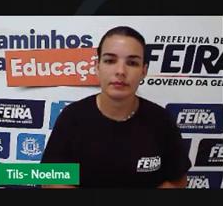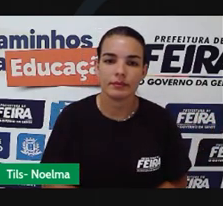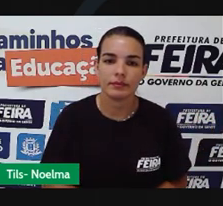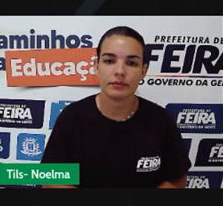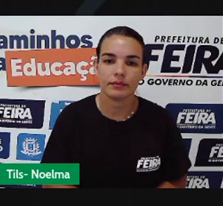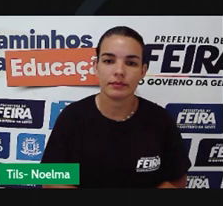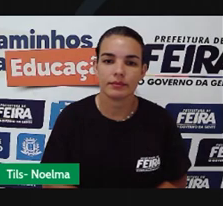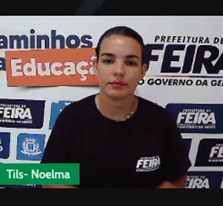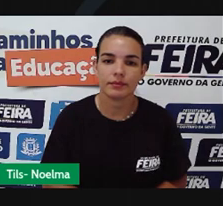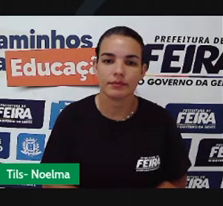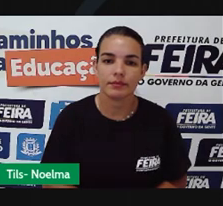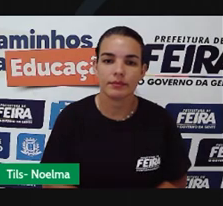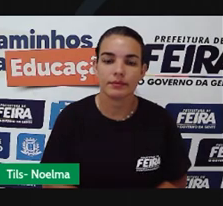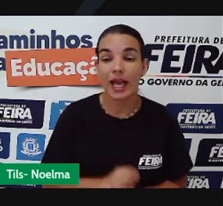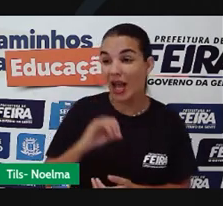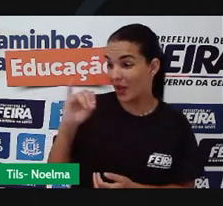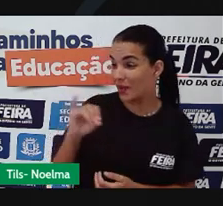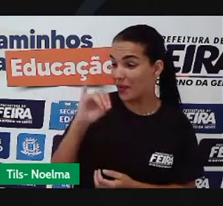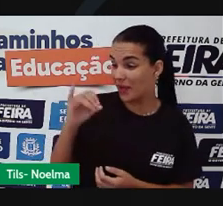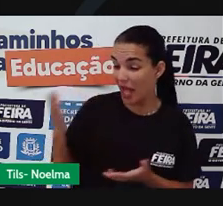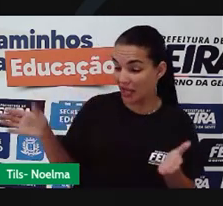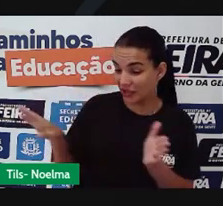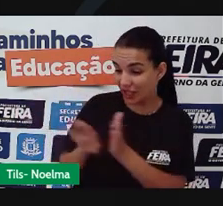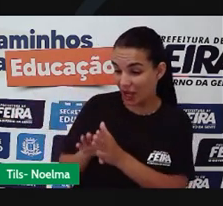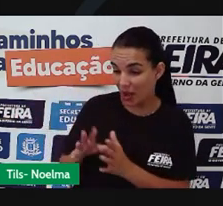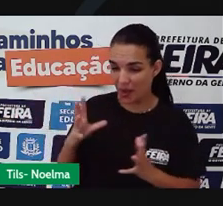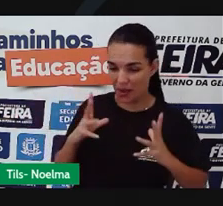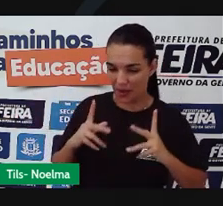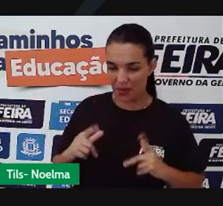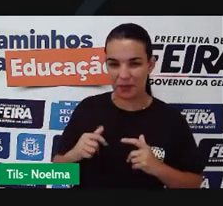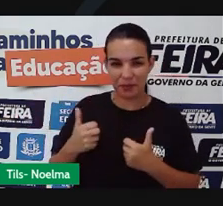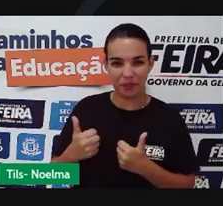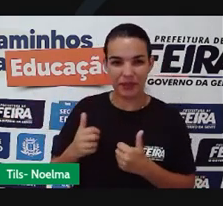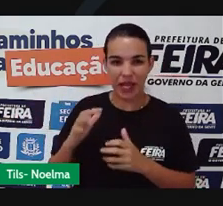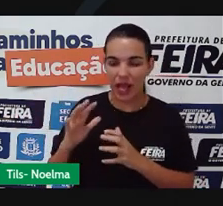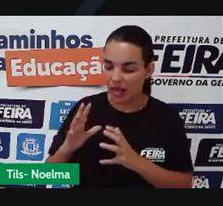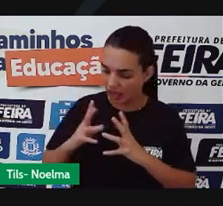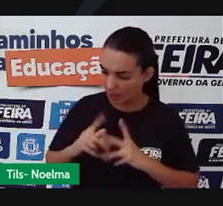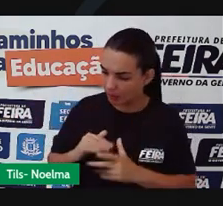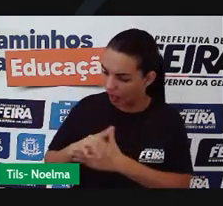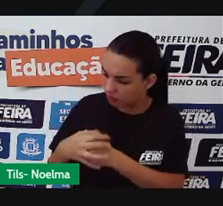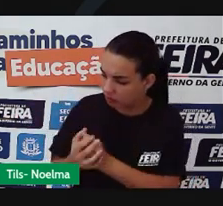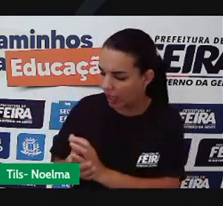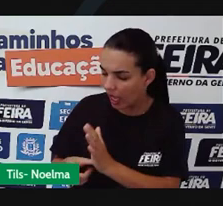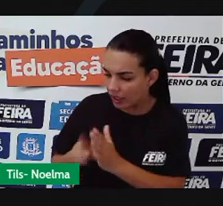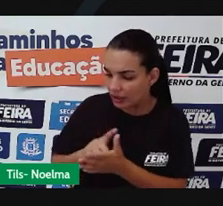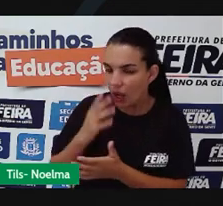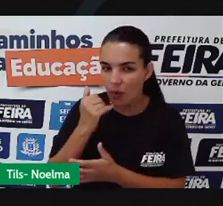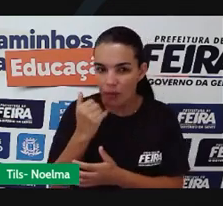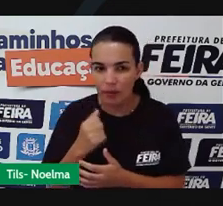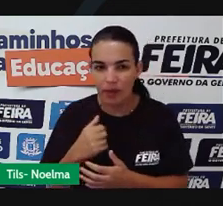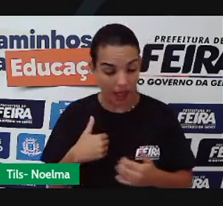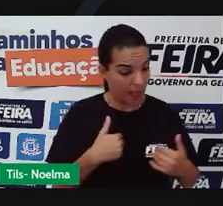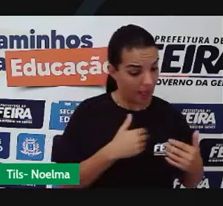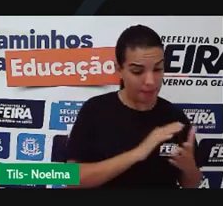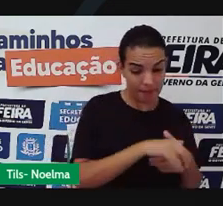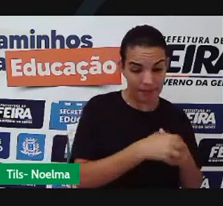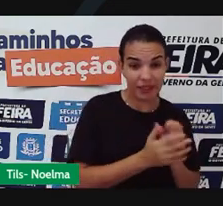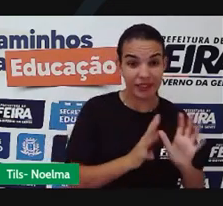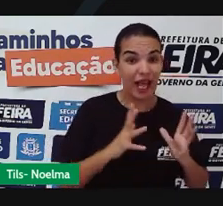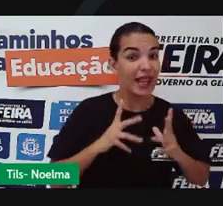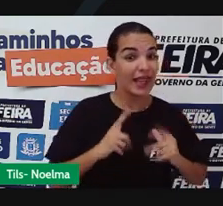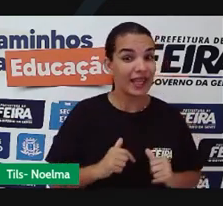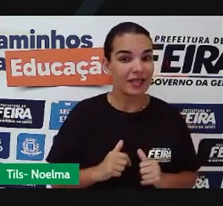Oi Aninha vamos para mais uma aventura boa menina lavando as mãos à hipertensão Minhas mãos estão limpas